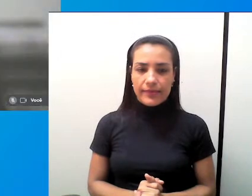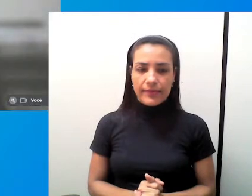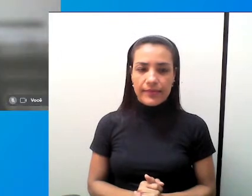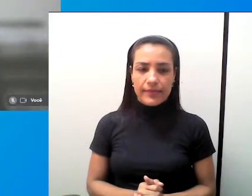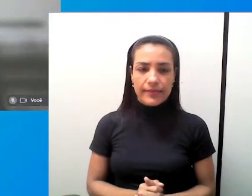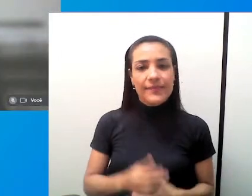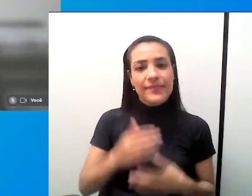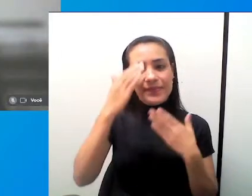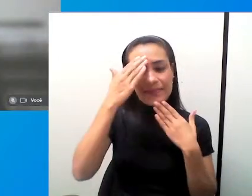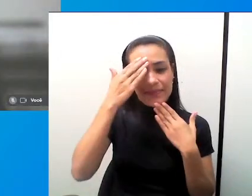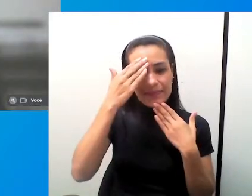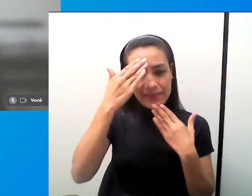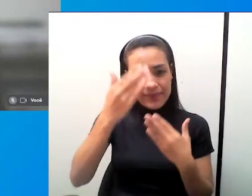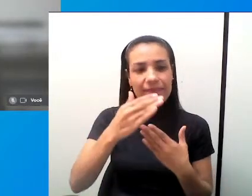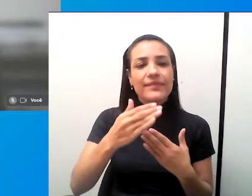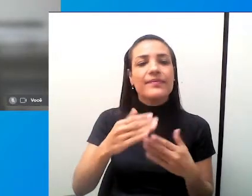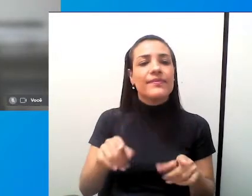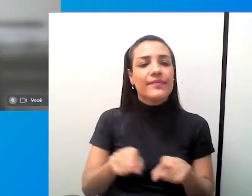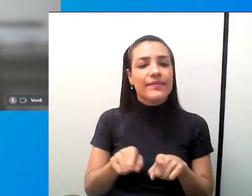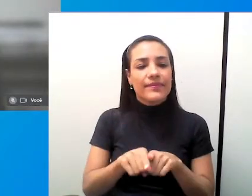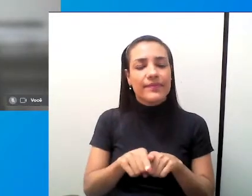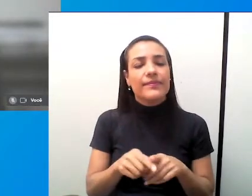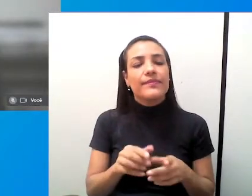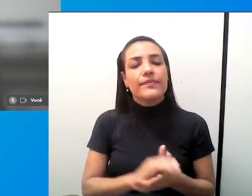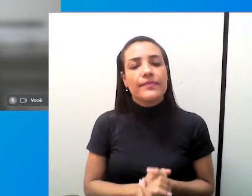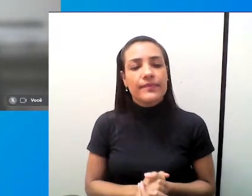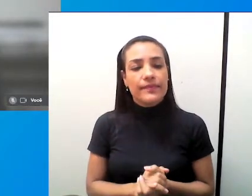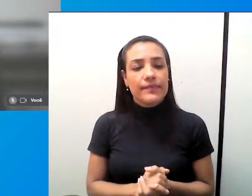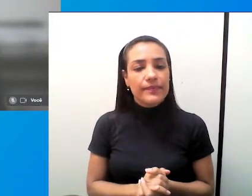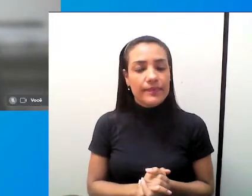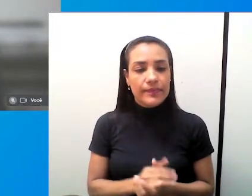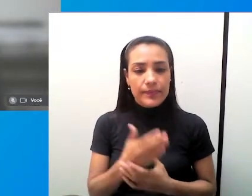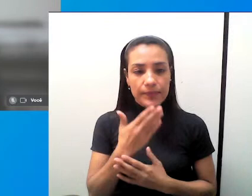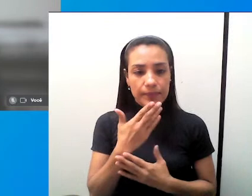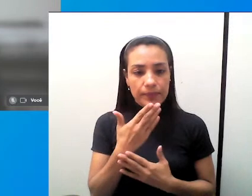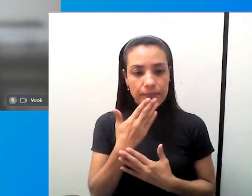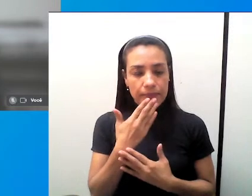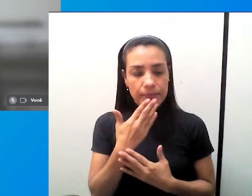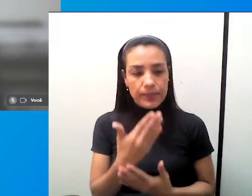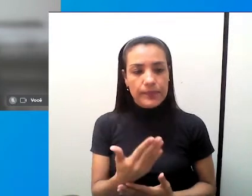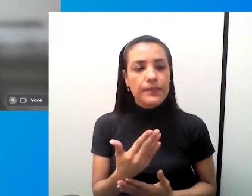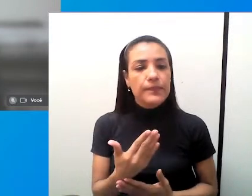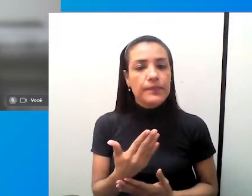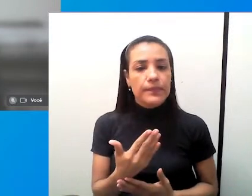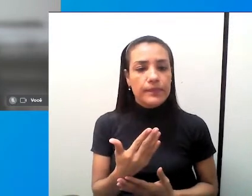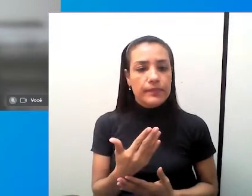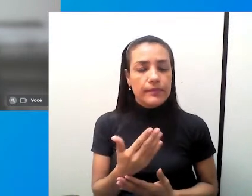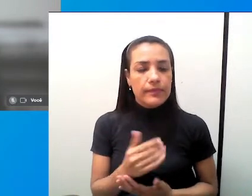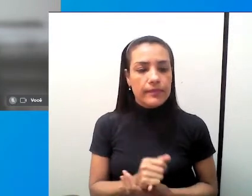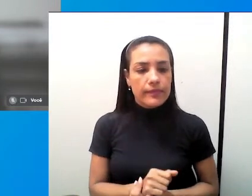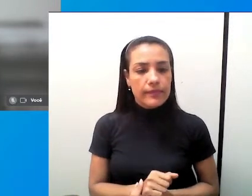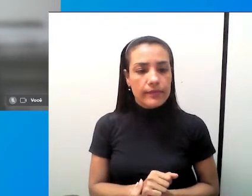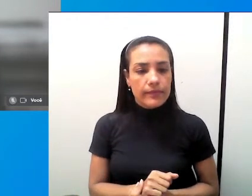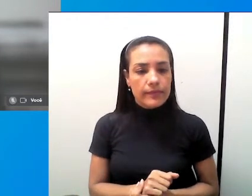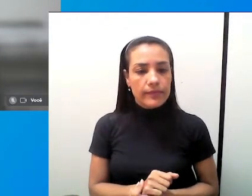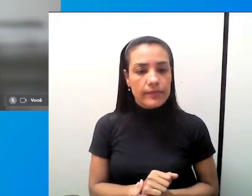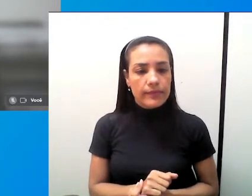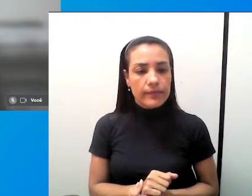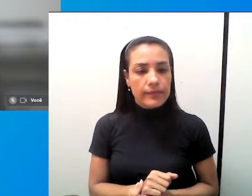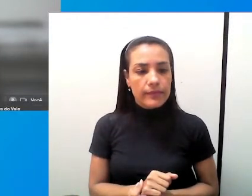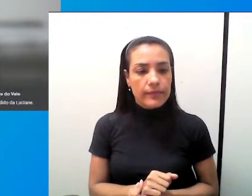Obrigada, Jane, pela sua apresentação. Vou pedir licença ao Assis e ao